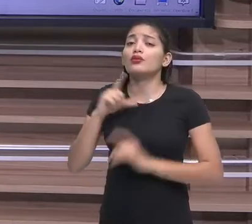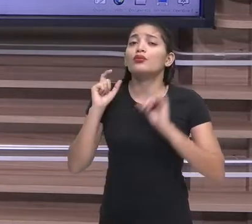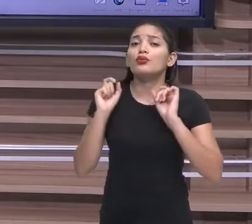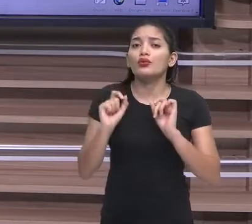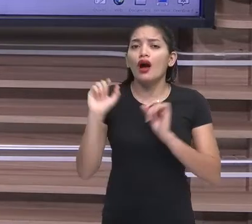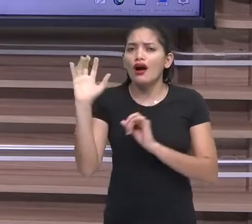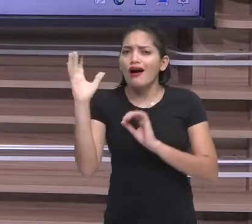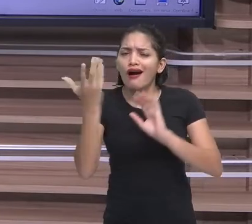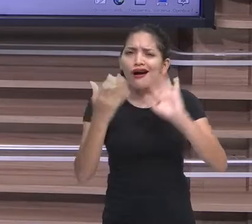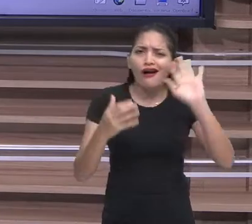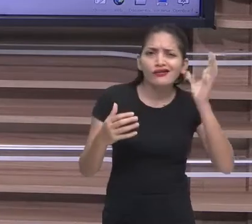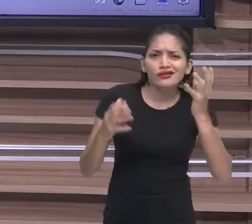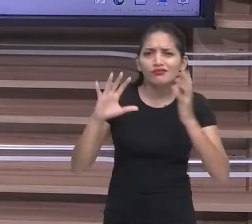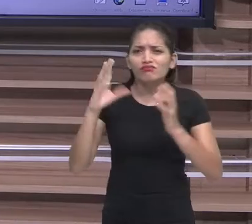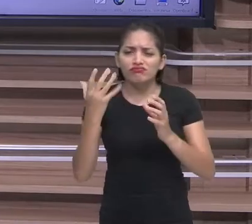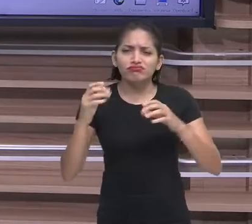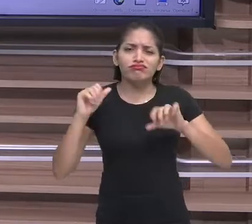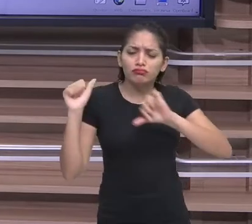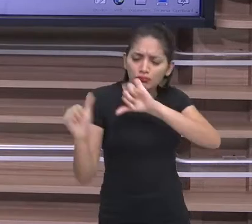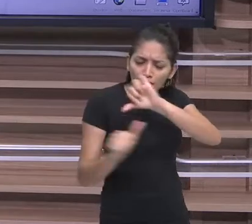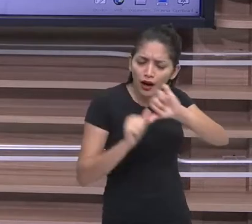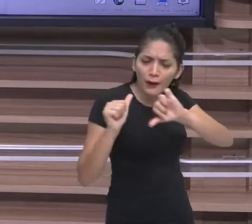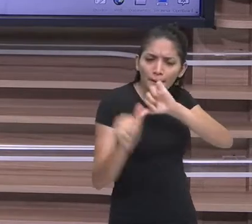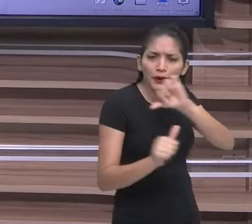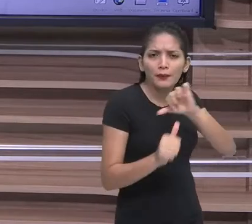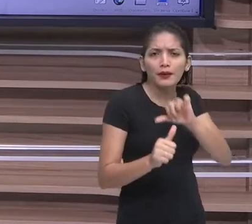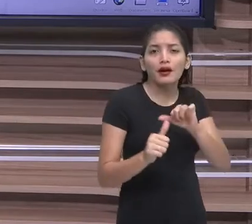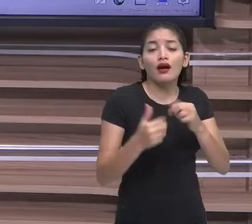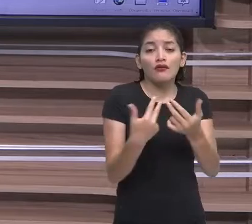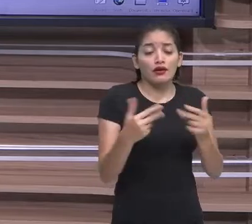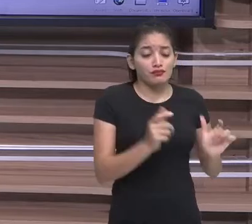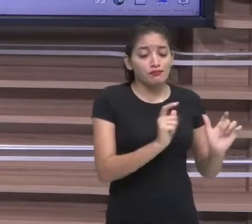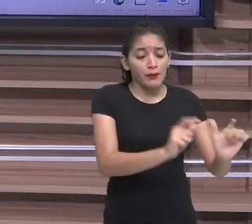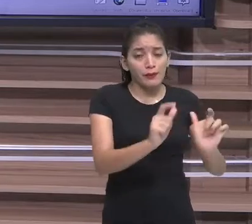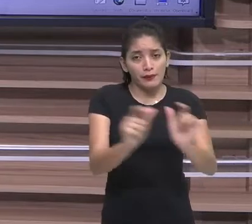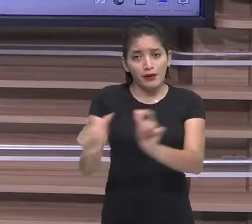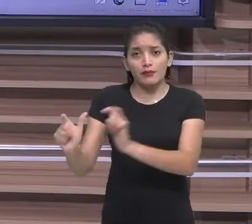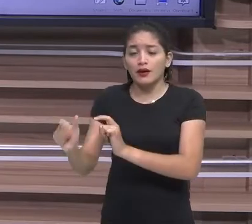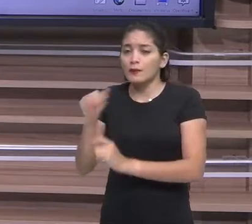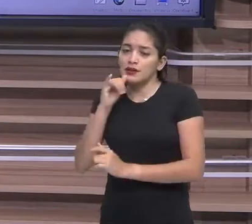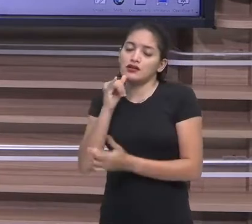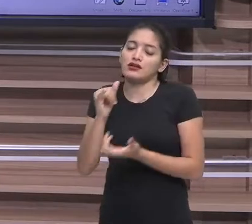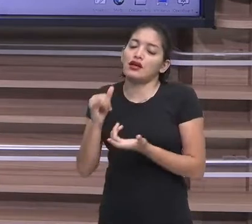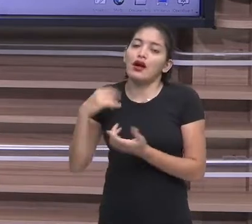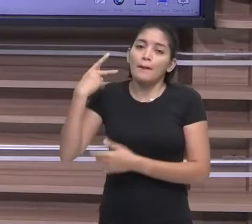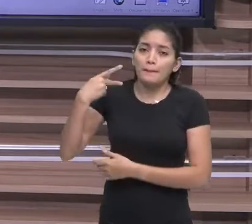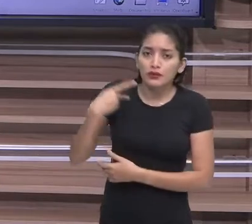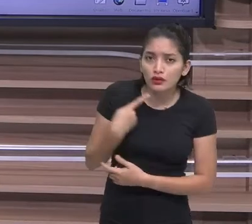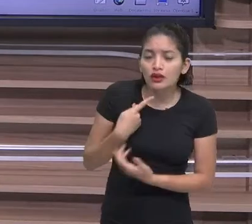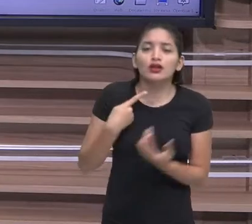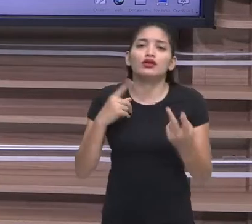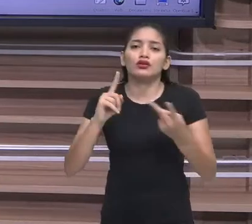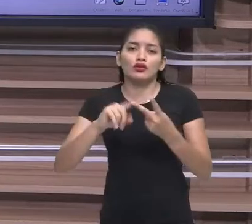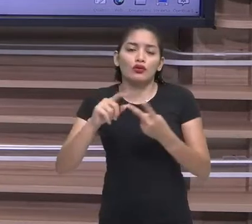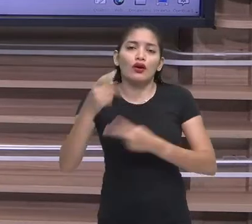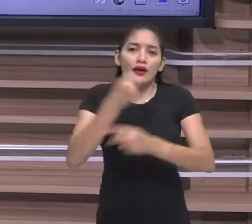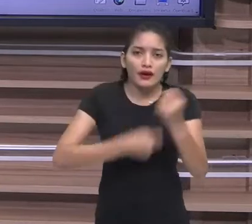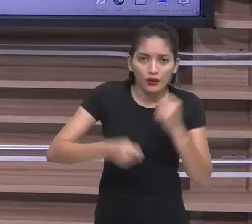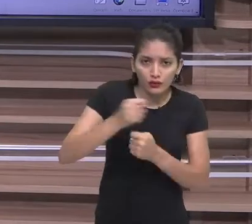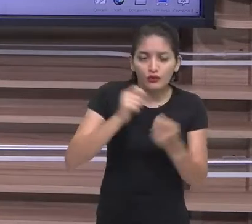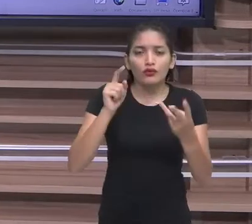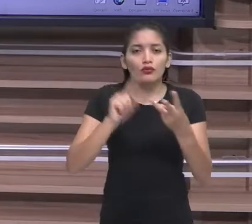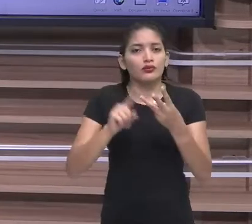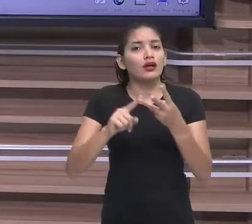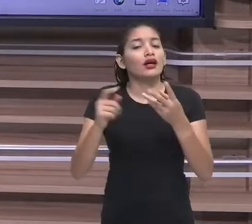diversas mudanças em todos os campos, não é? No campo político, econômico e social.